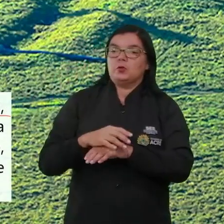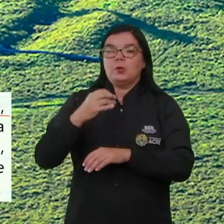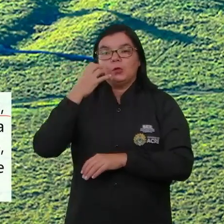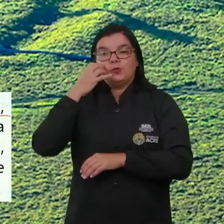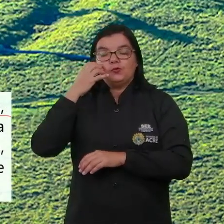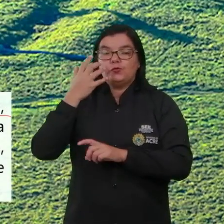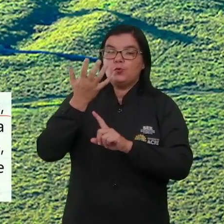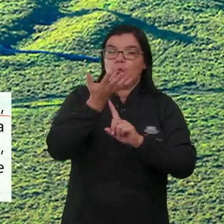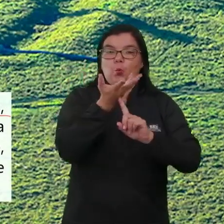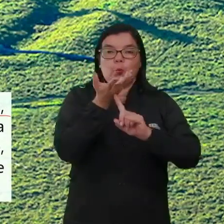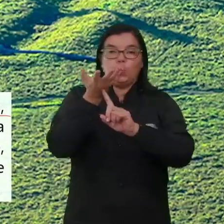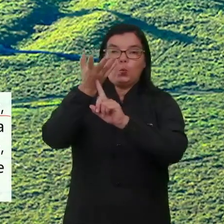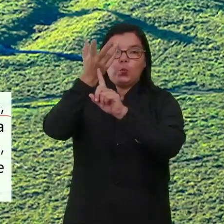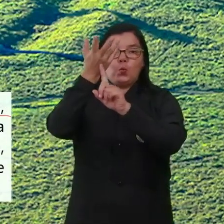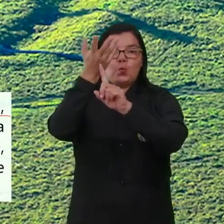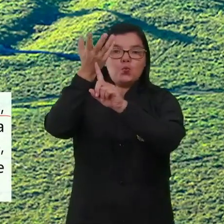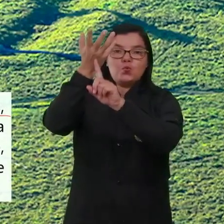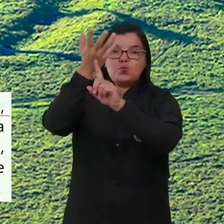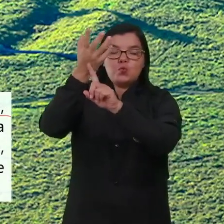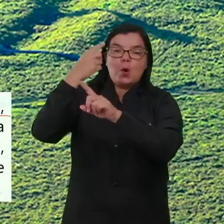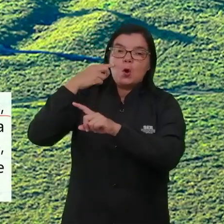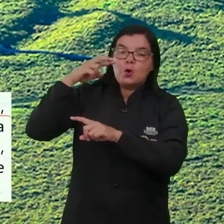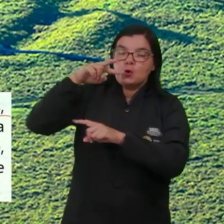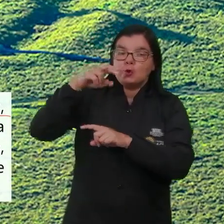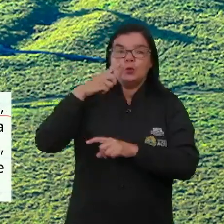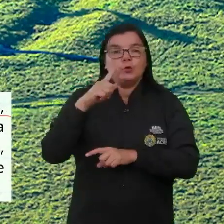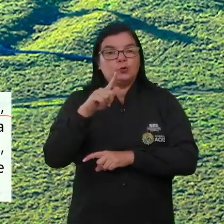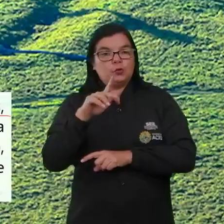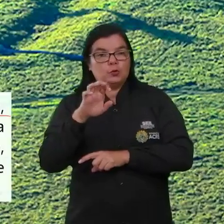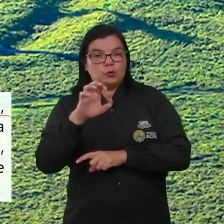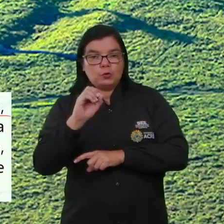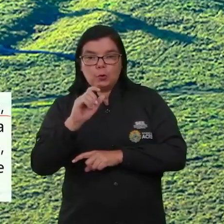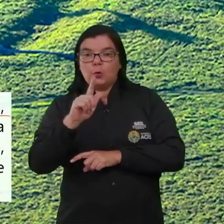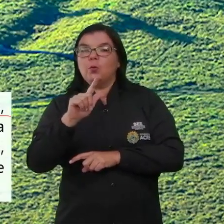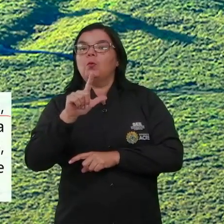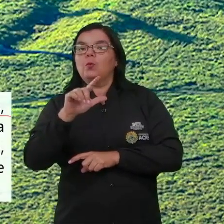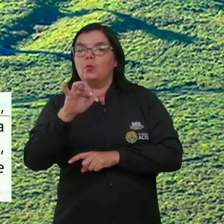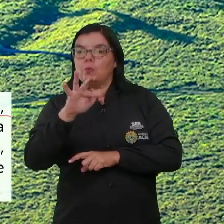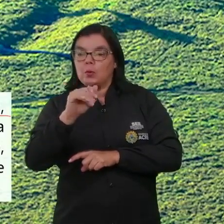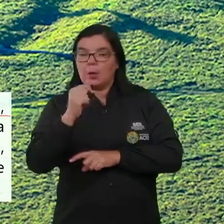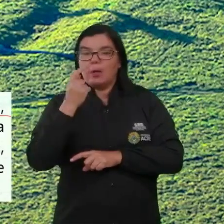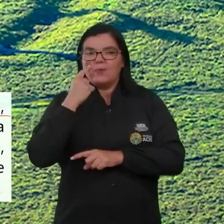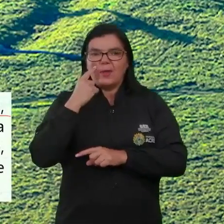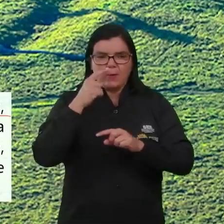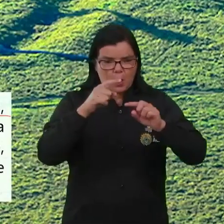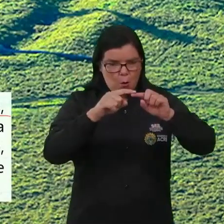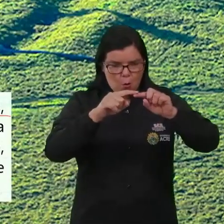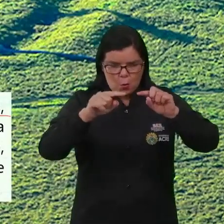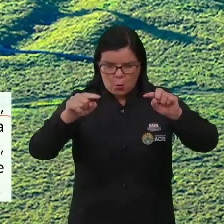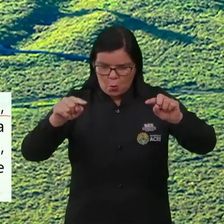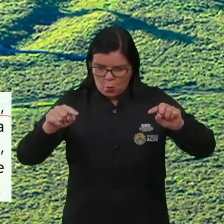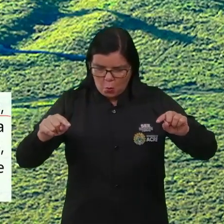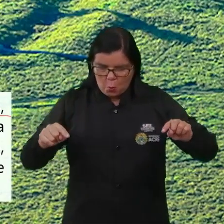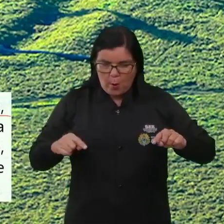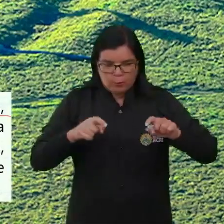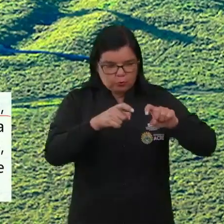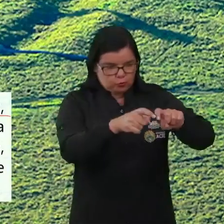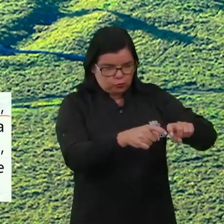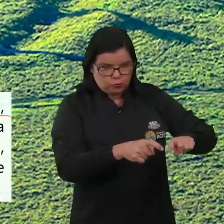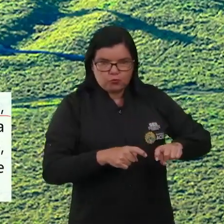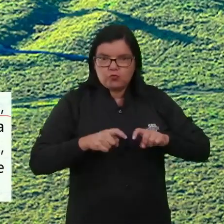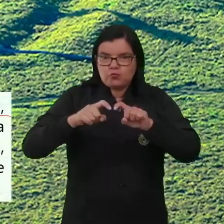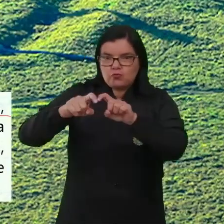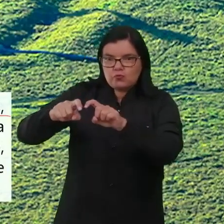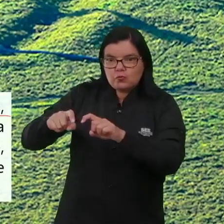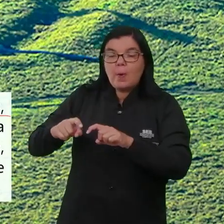Então, se você observar um geoglifo de perto, você vai ver apenas uma vala, você vai ver apenas uma escavação. Mas